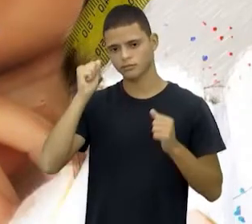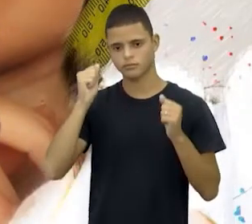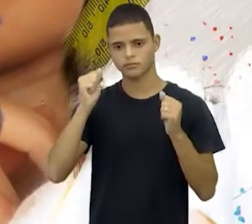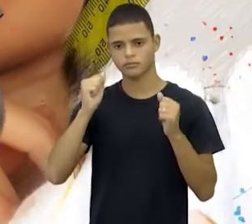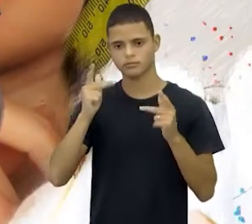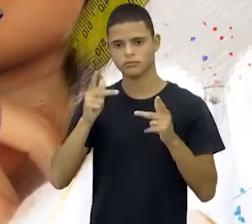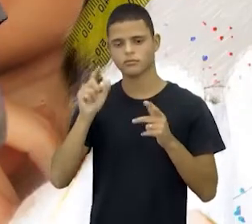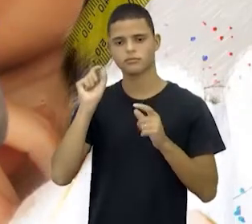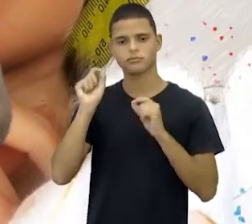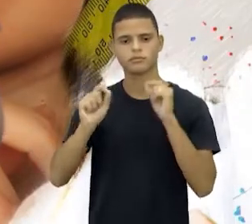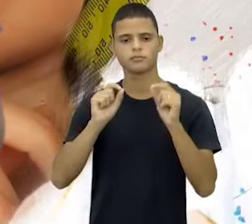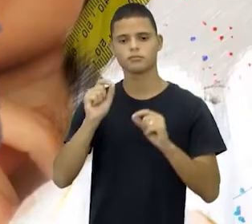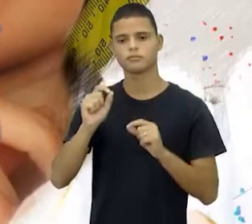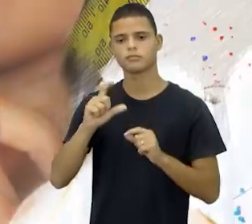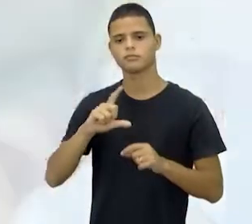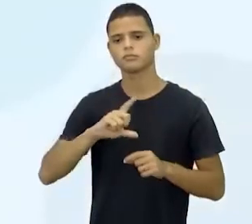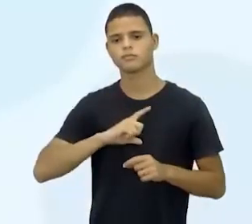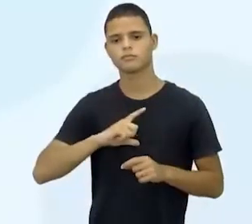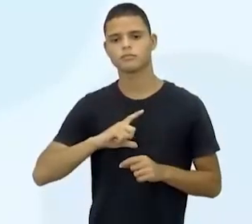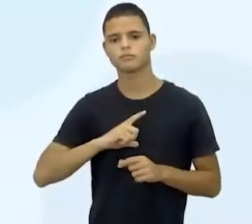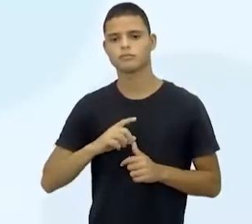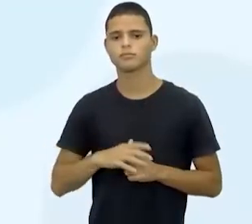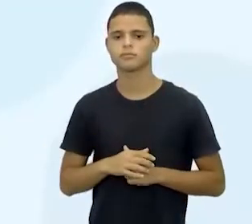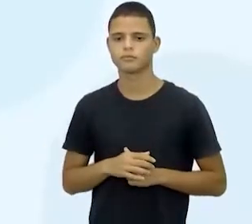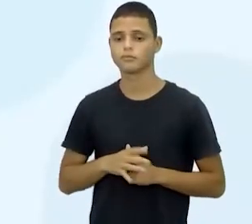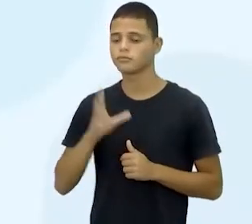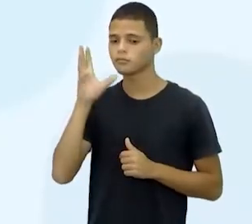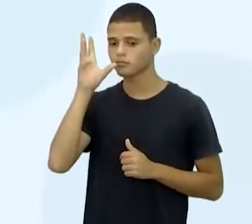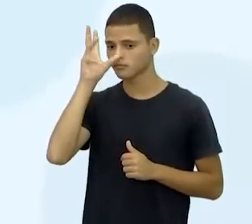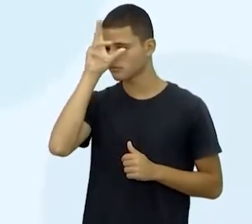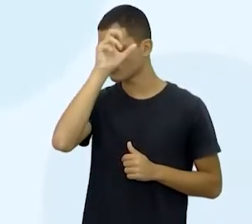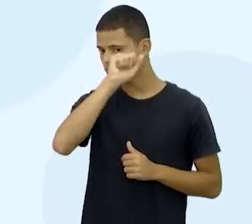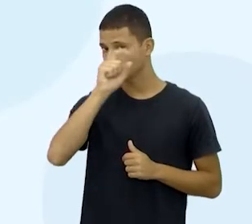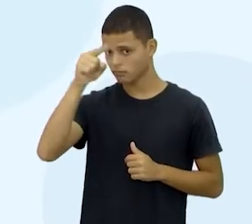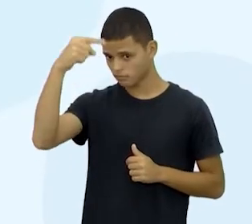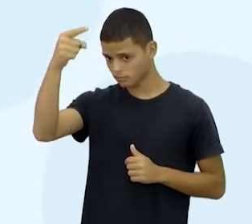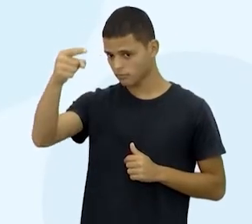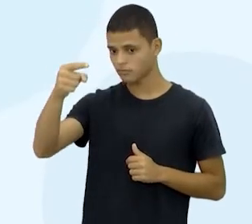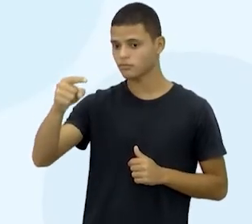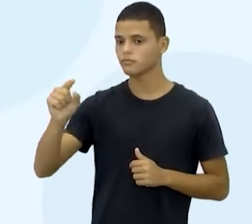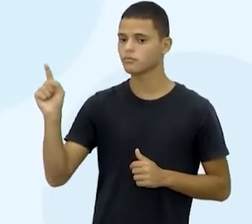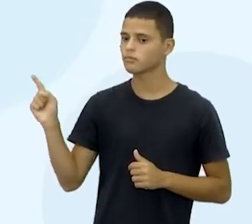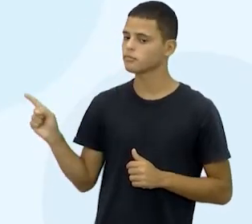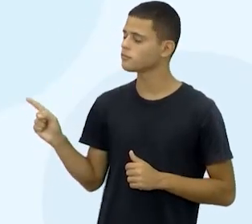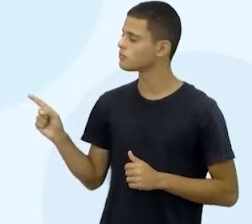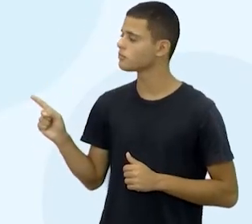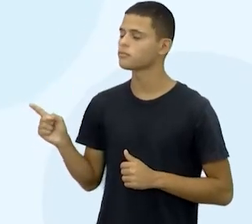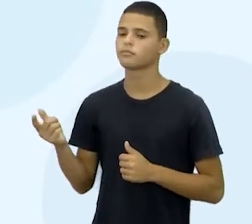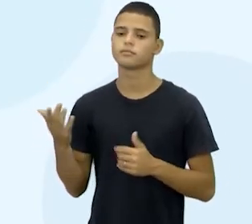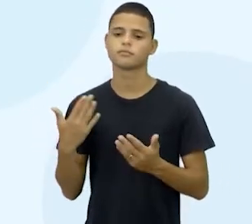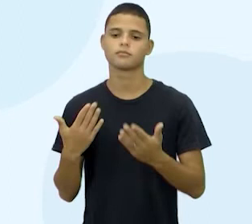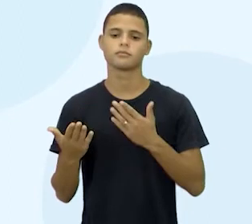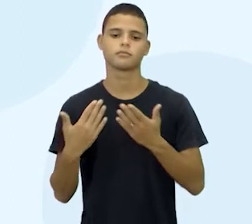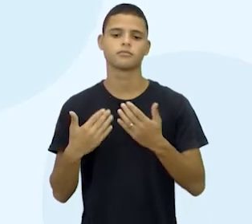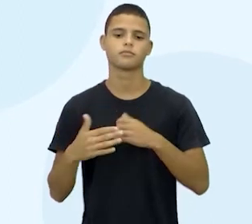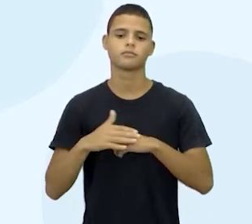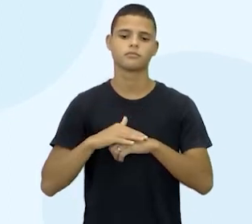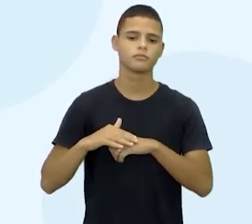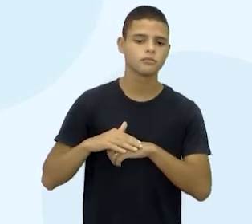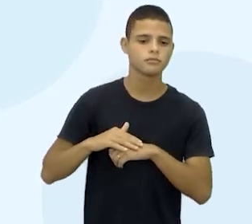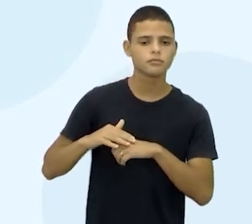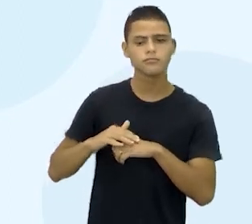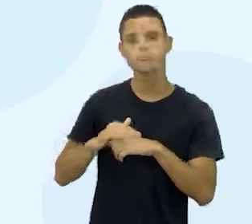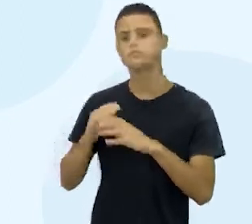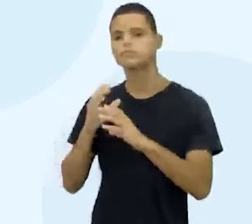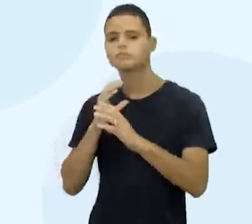tá? E o que vem por aí? Olha só, nós teremos uma conversa, né? Eu sempre chamo a nossa aula de uma conversa, prof. Fernanda, que é um bate-papo,